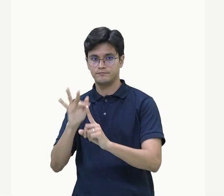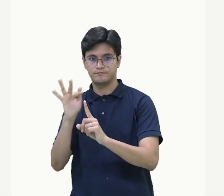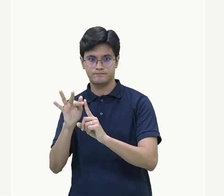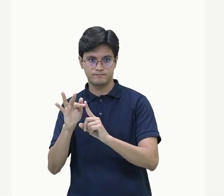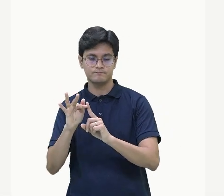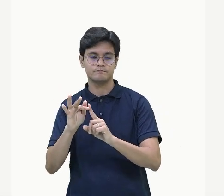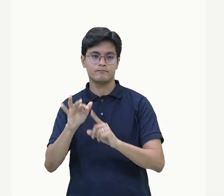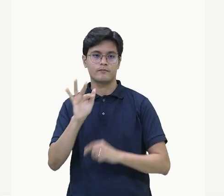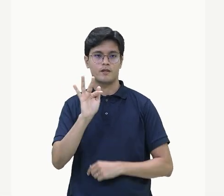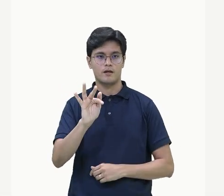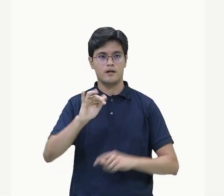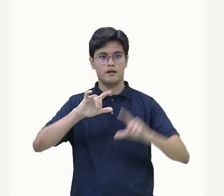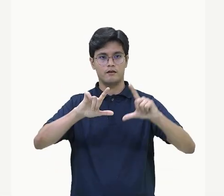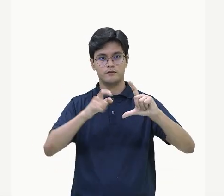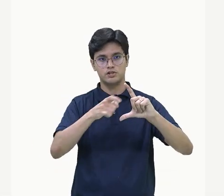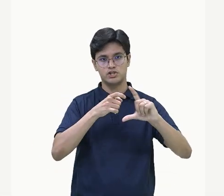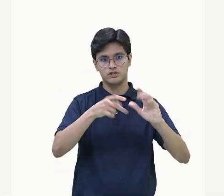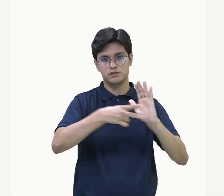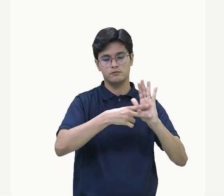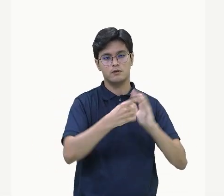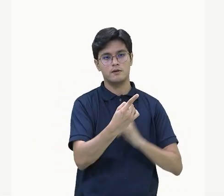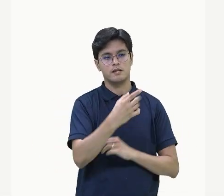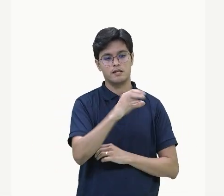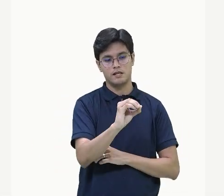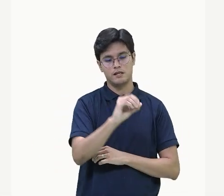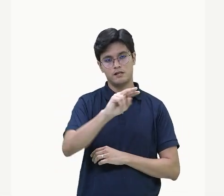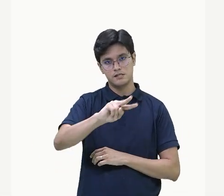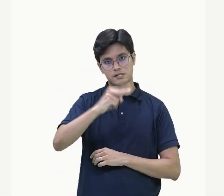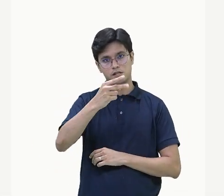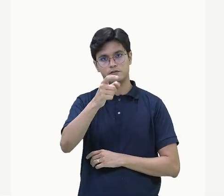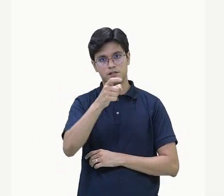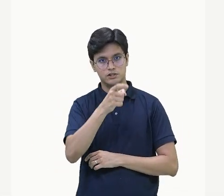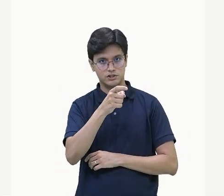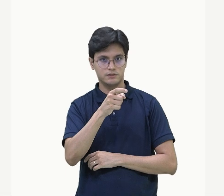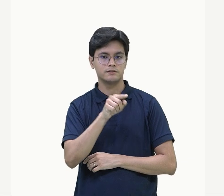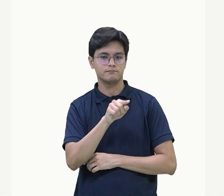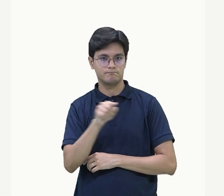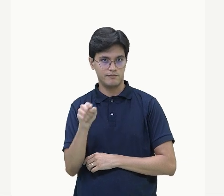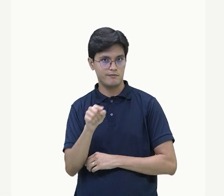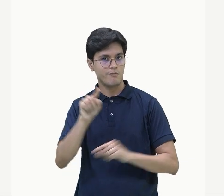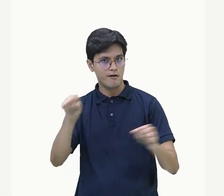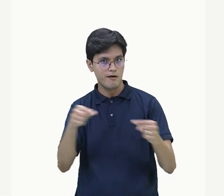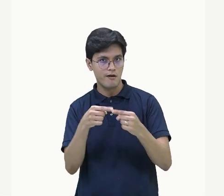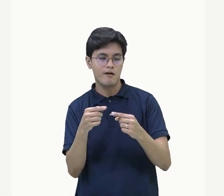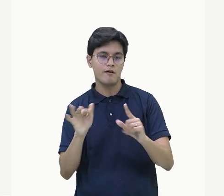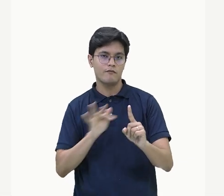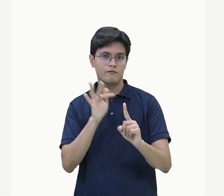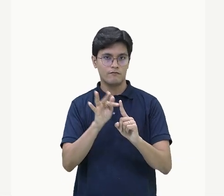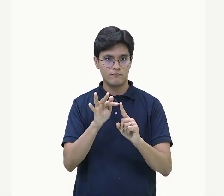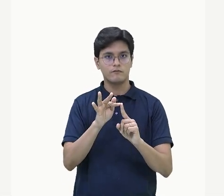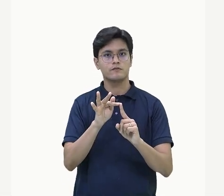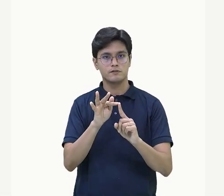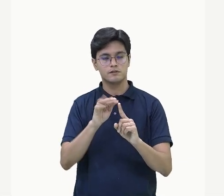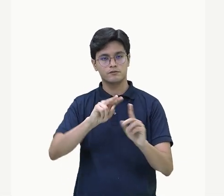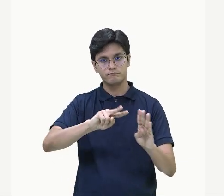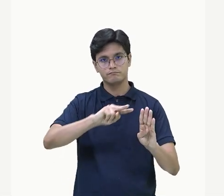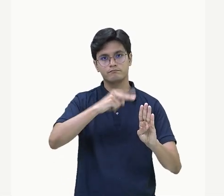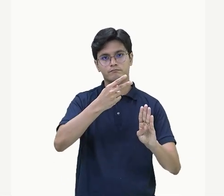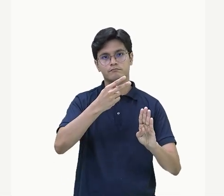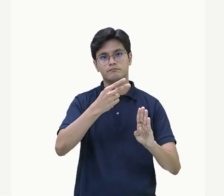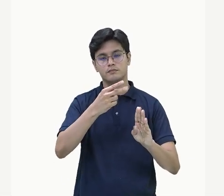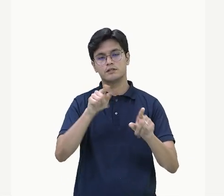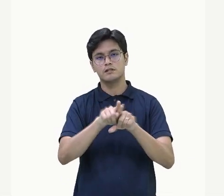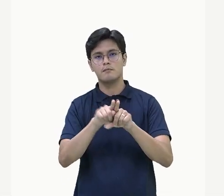igual a 10 elevado a x, é uma função exponencial, e a sua inversa, que é g de